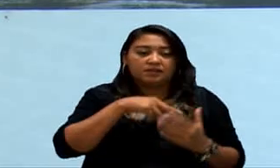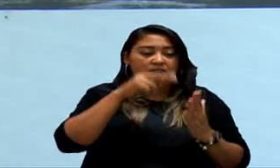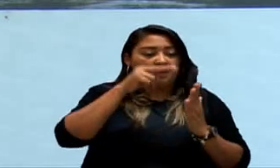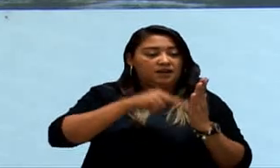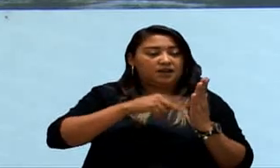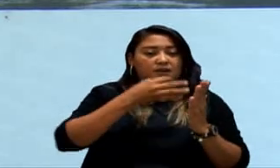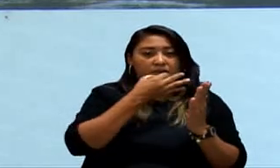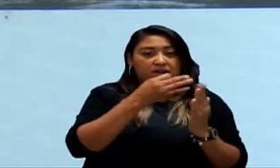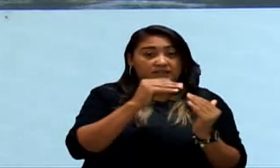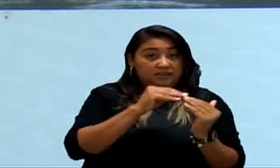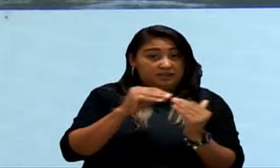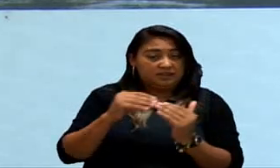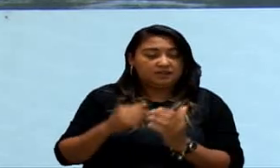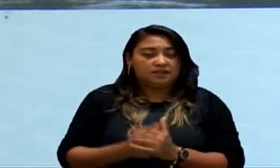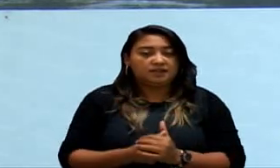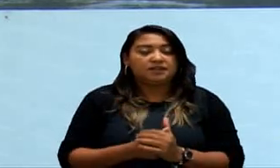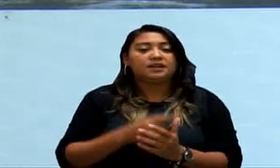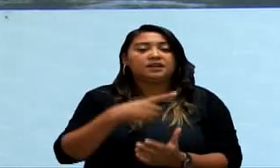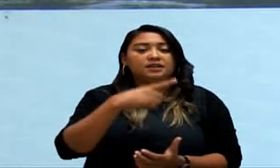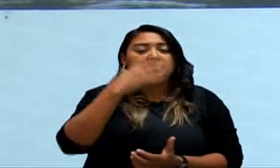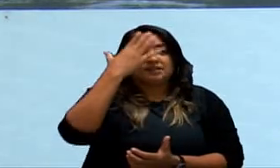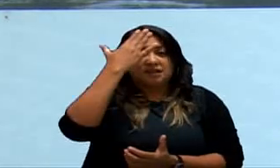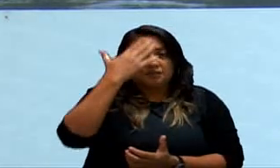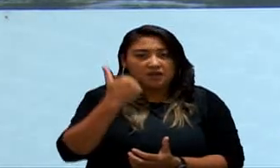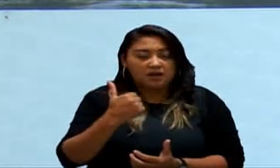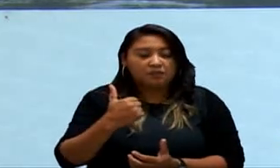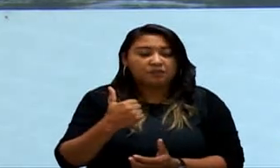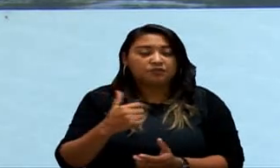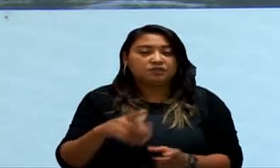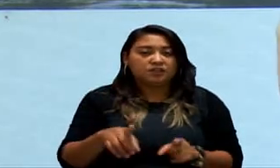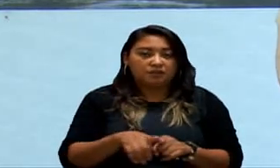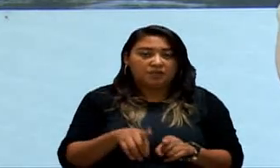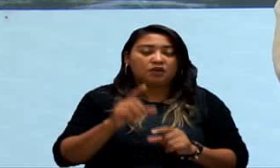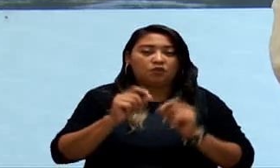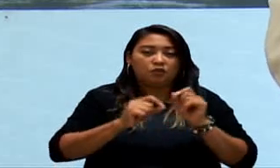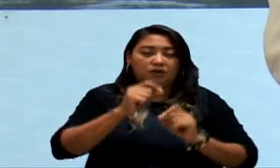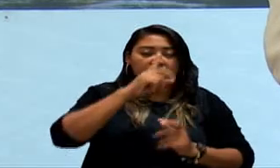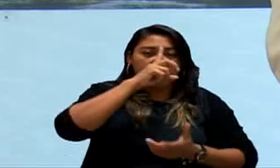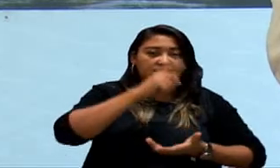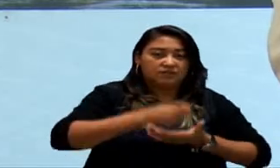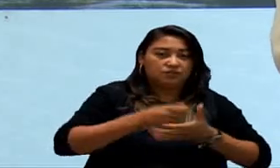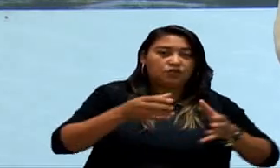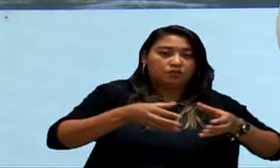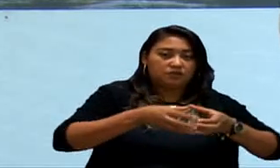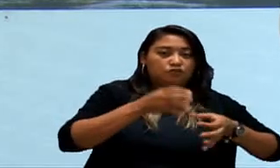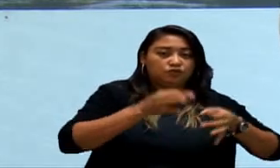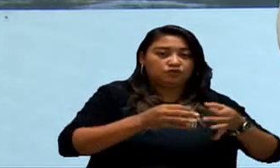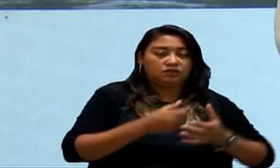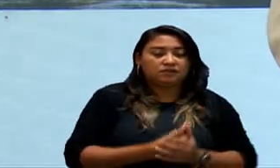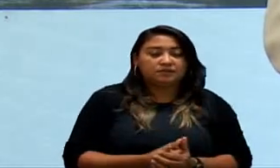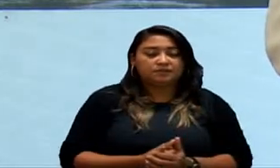do parecer. Temos ciência do que foi, né, decidido pela Comissão de Justiça.